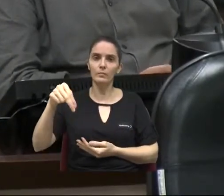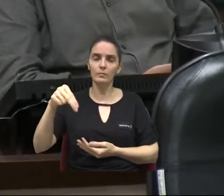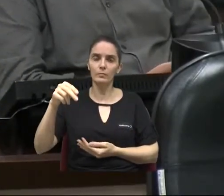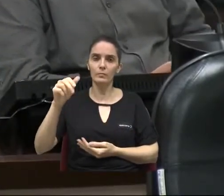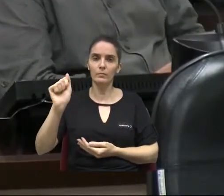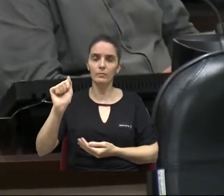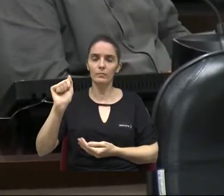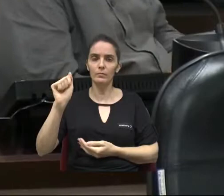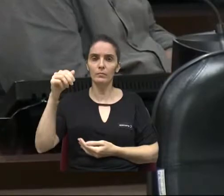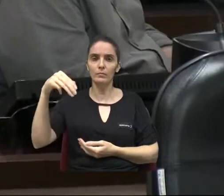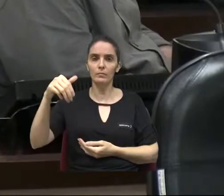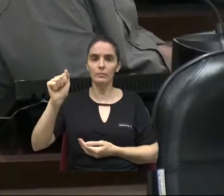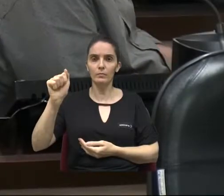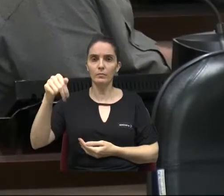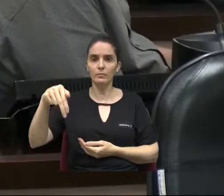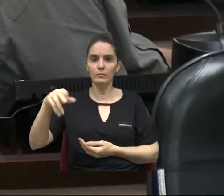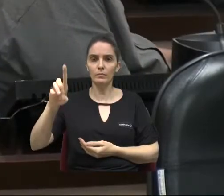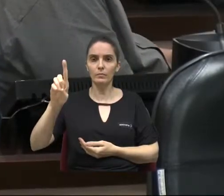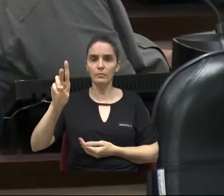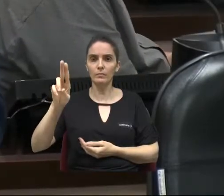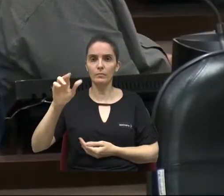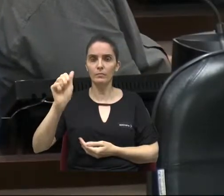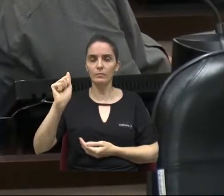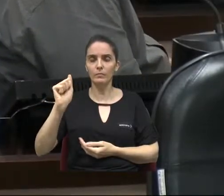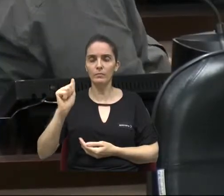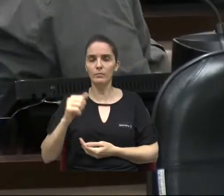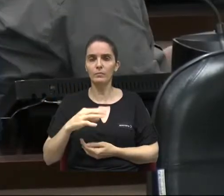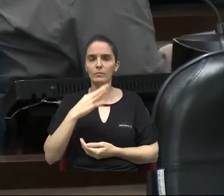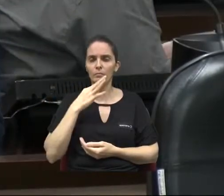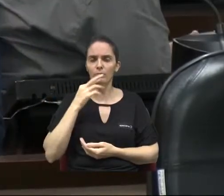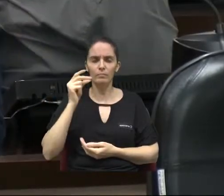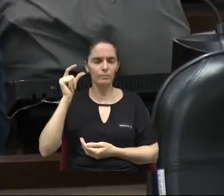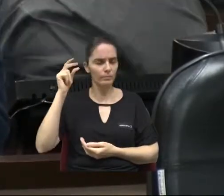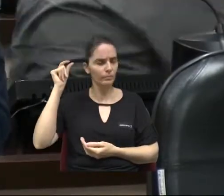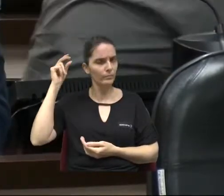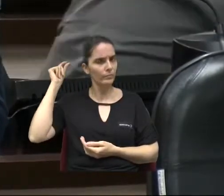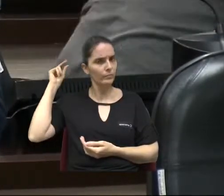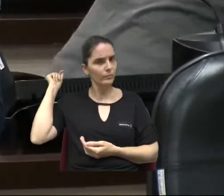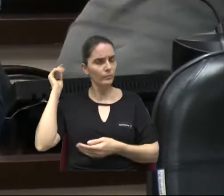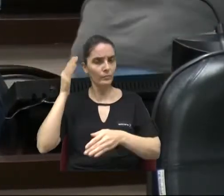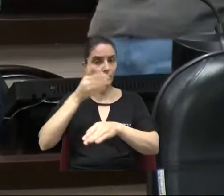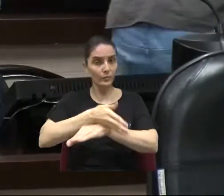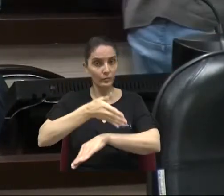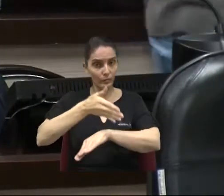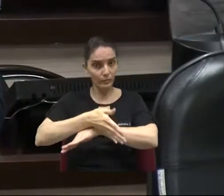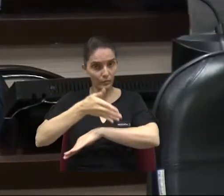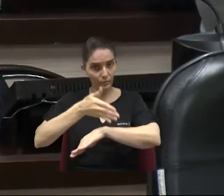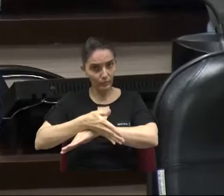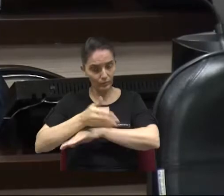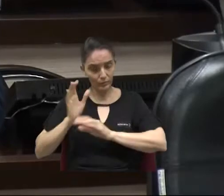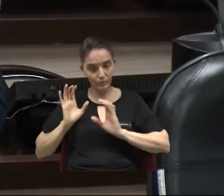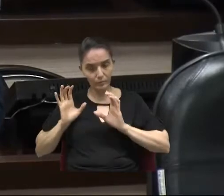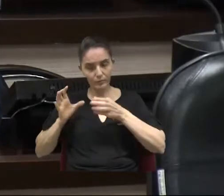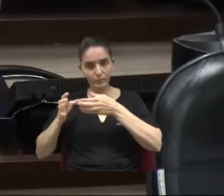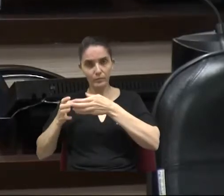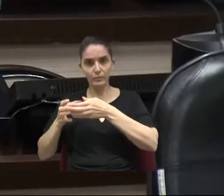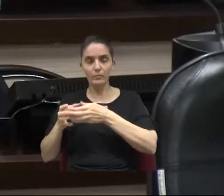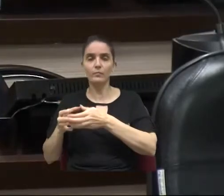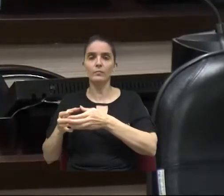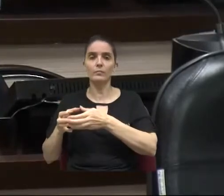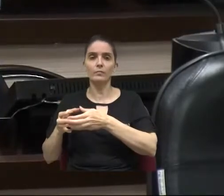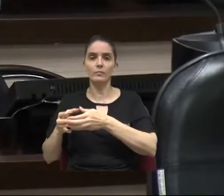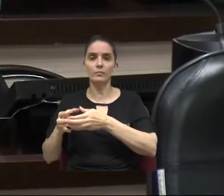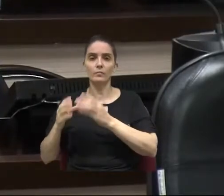é uma pessoa que já conhecemos há muitos anos e que frequenta a nossa comunidade da